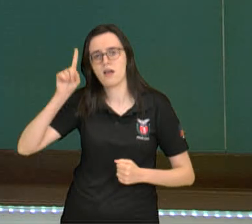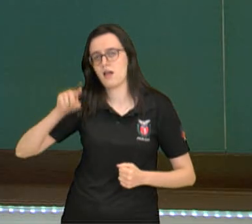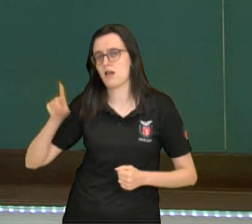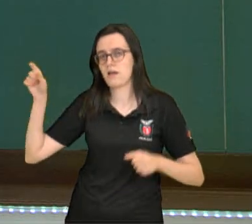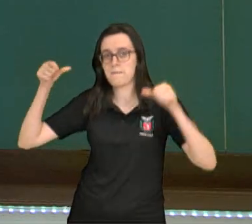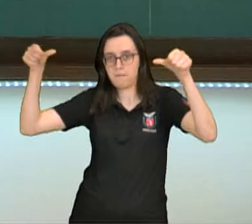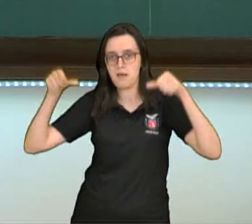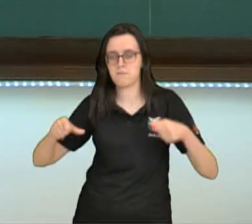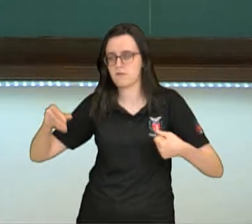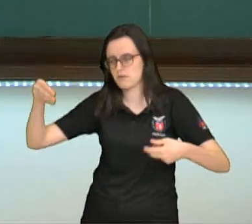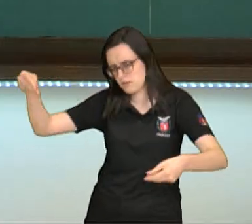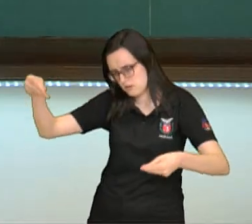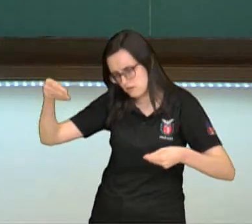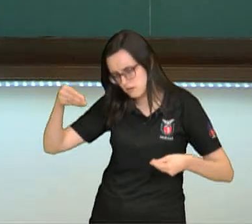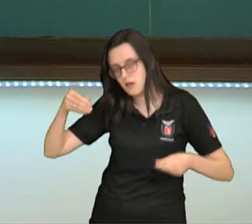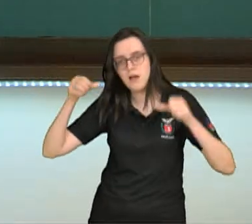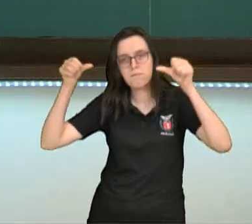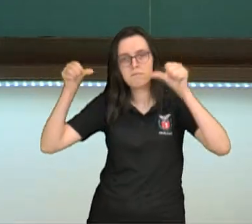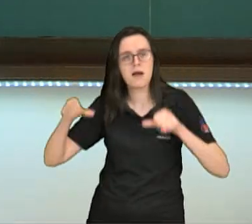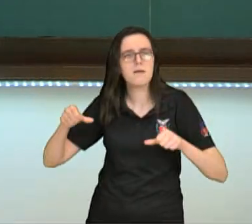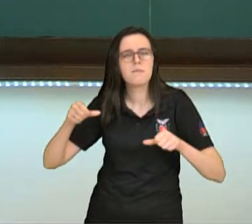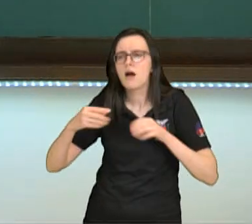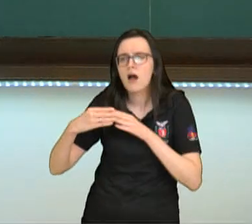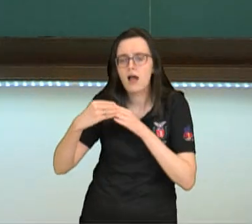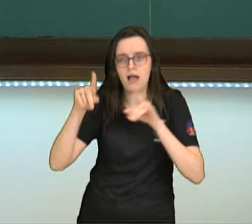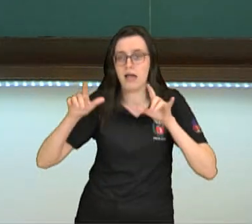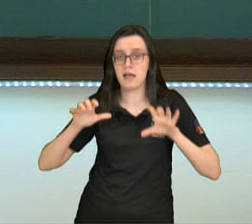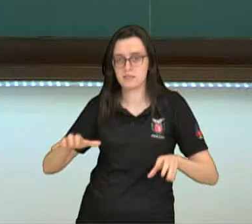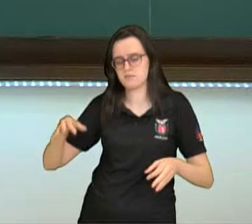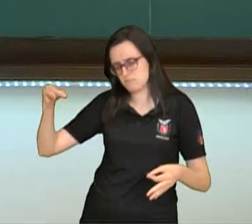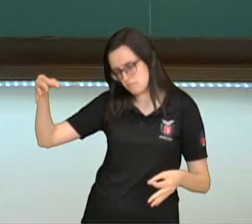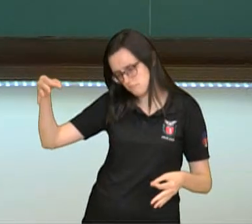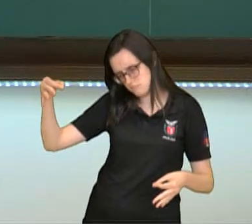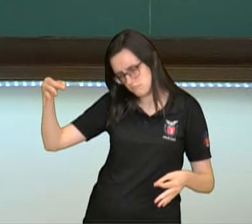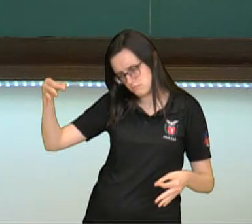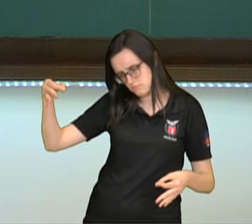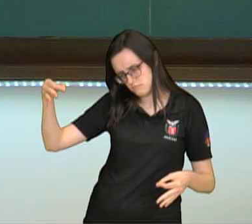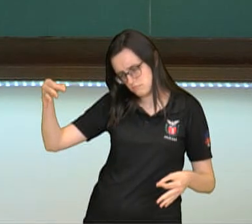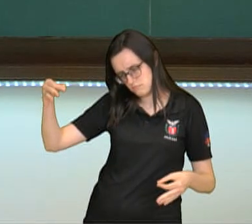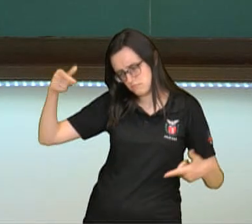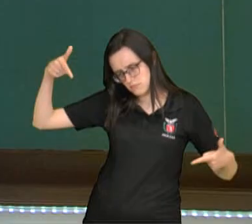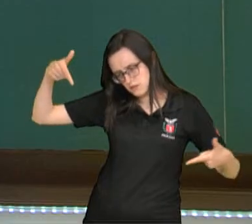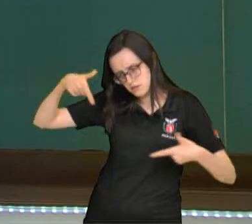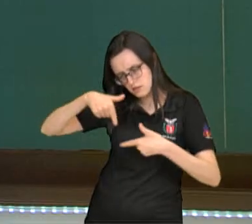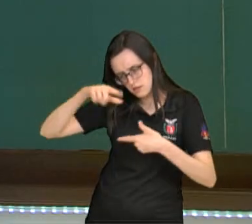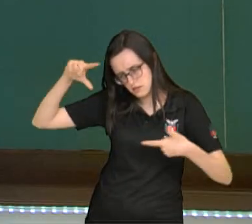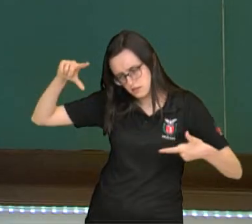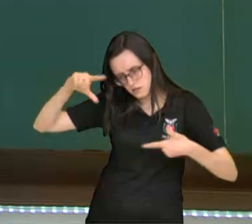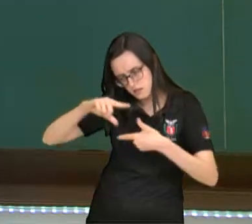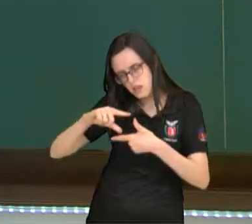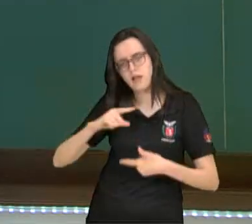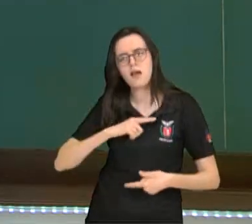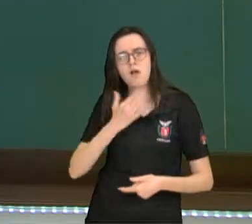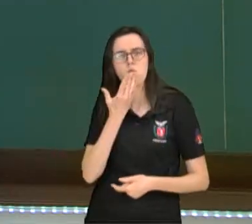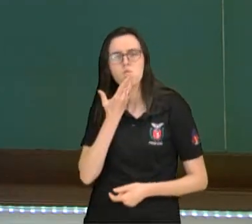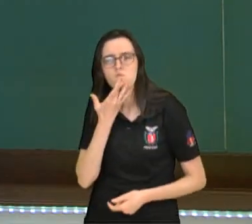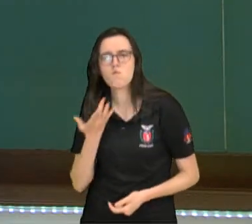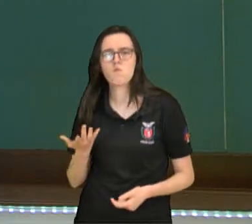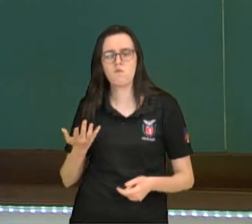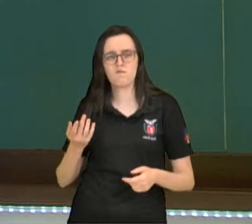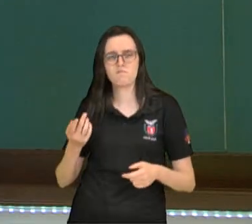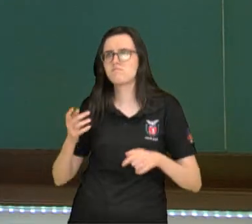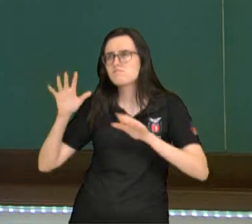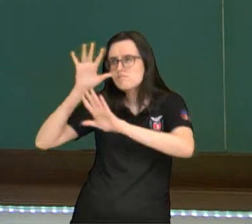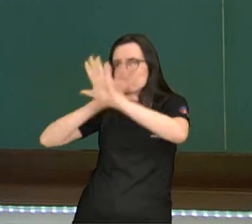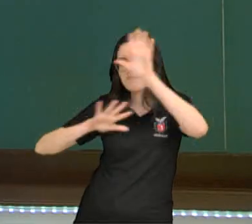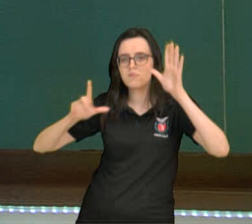você recebe. Você recebe o mapa de orientação dessa forma aqui, ó. Então aqui está a escala dele, as cores, os obstáculos